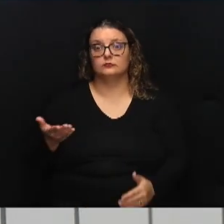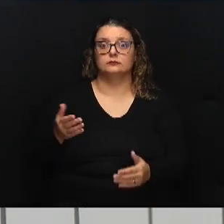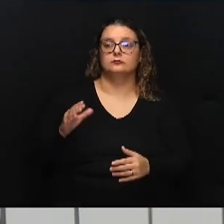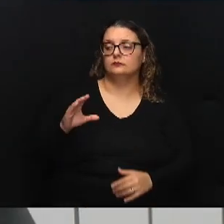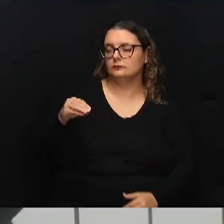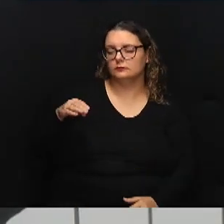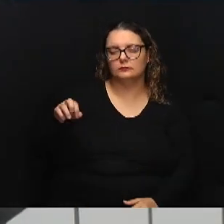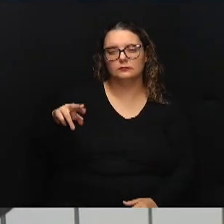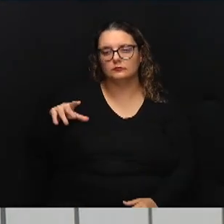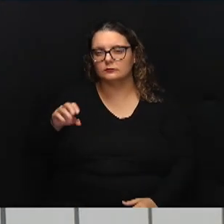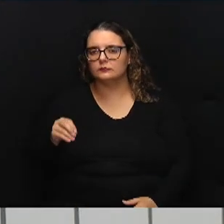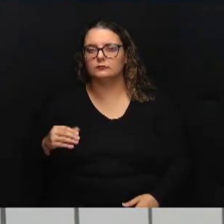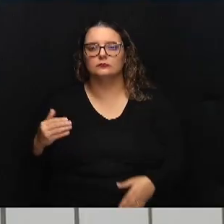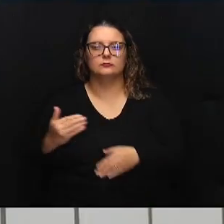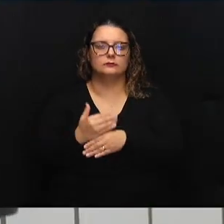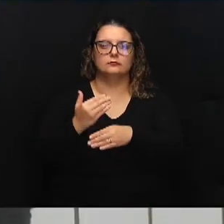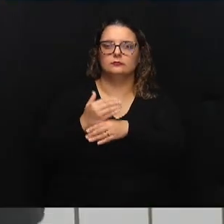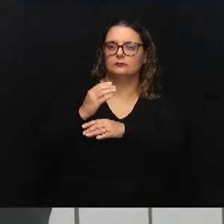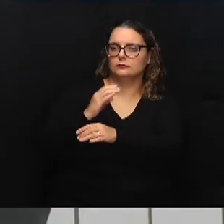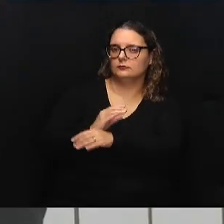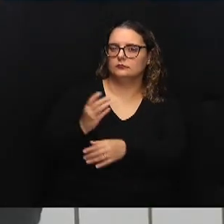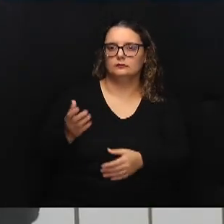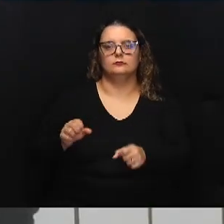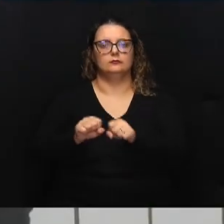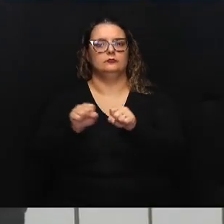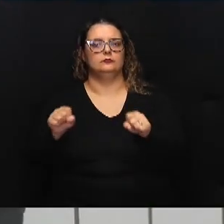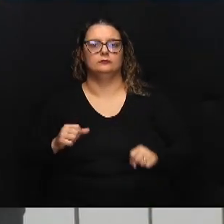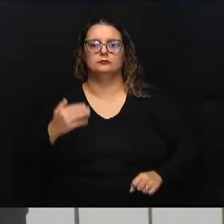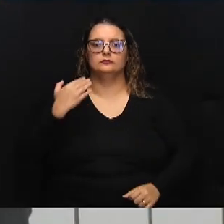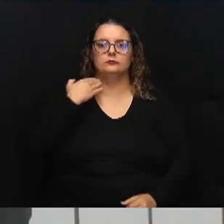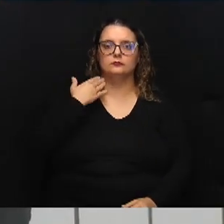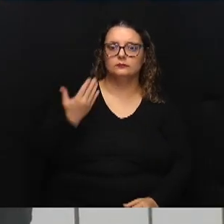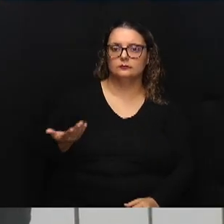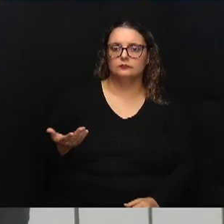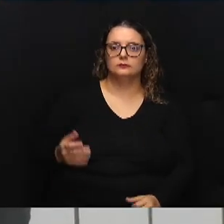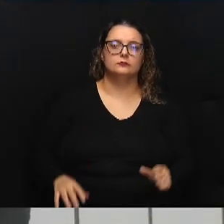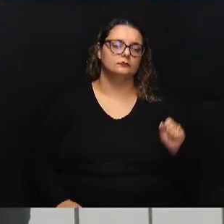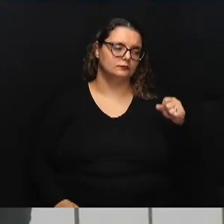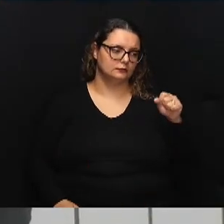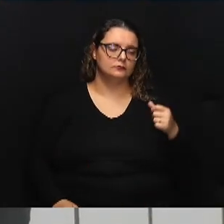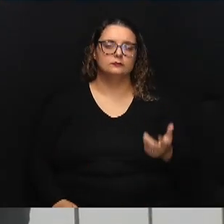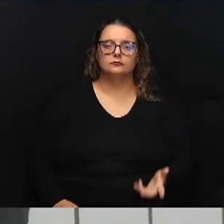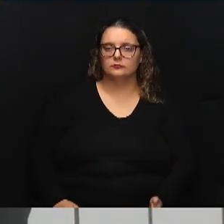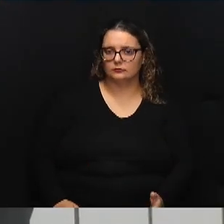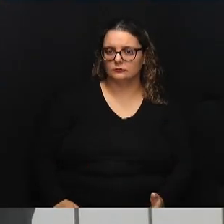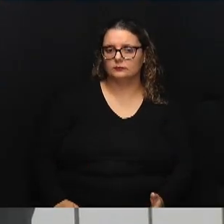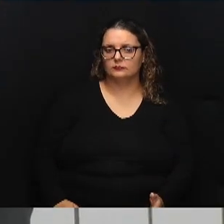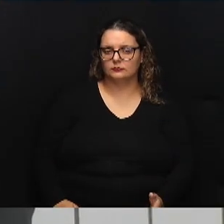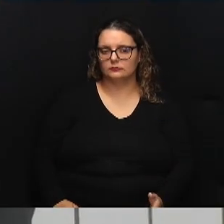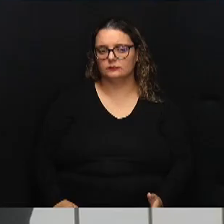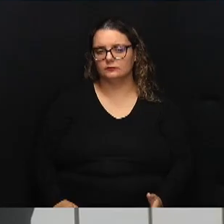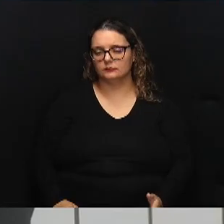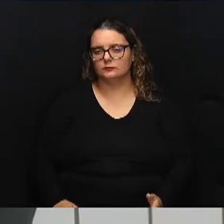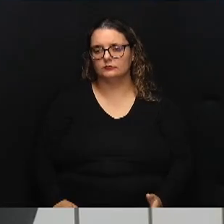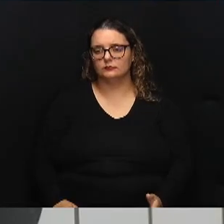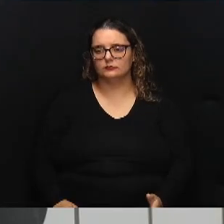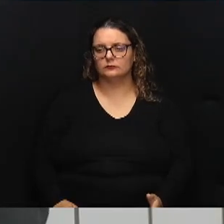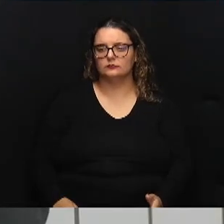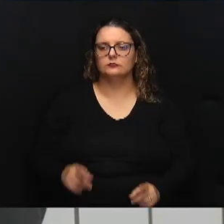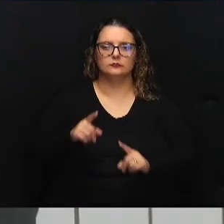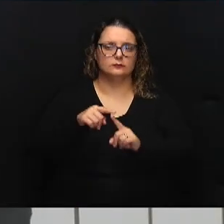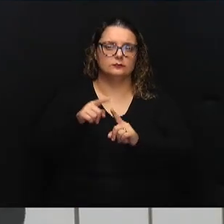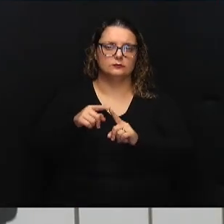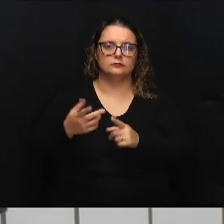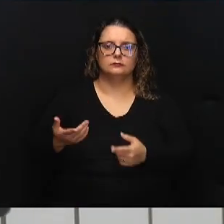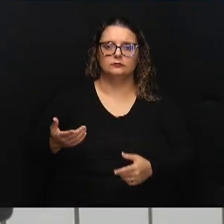Comércio, construção civil, sistema bancário, né? Por causa do tipo de mão de